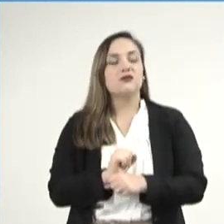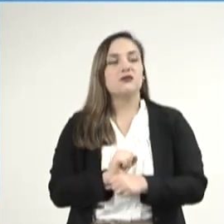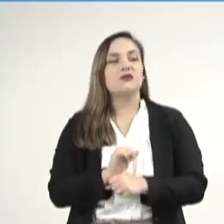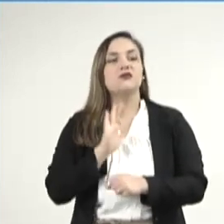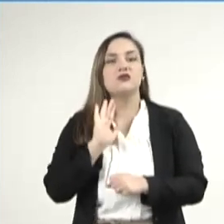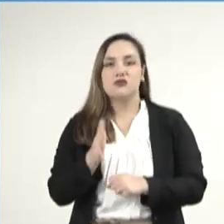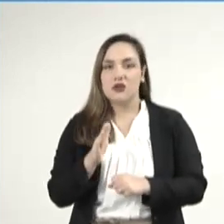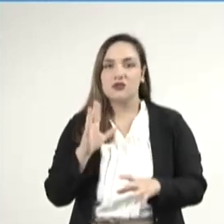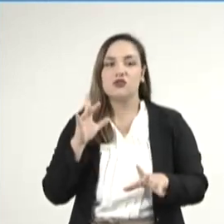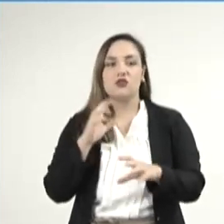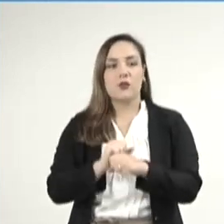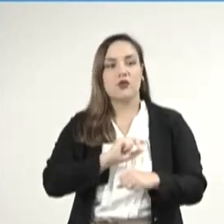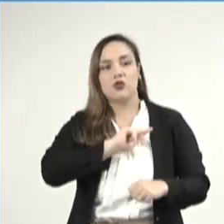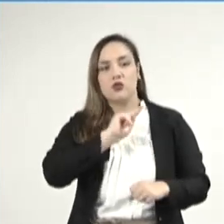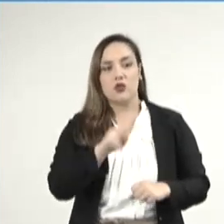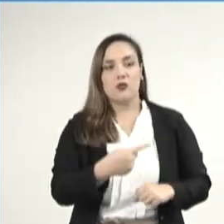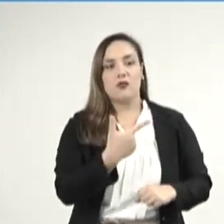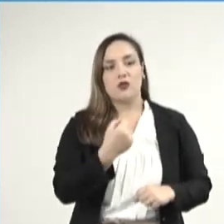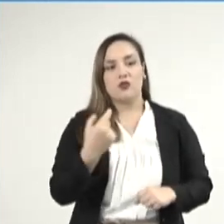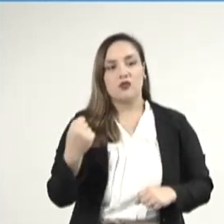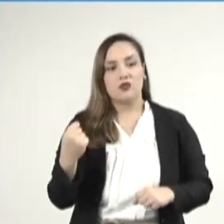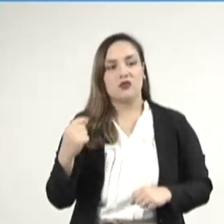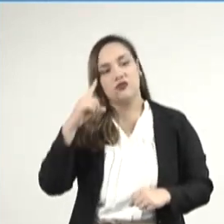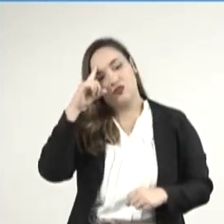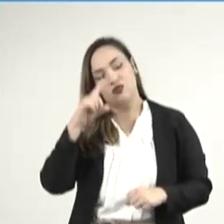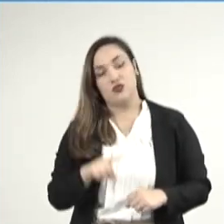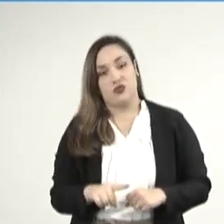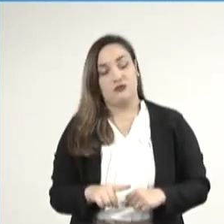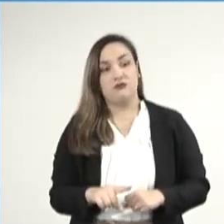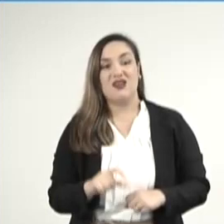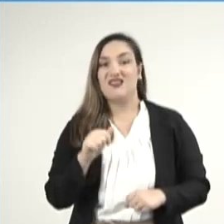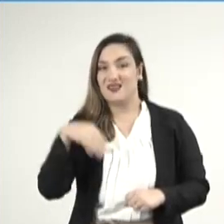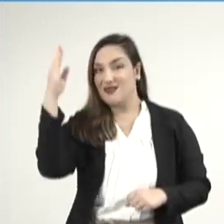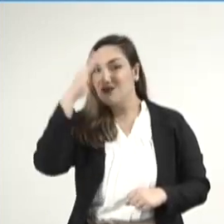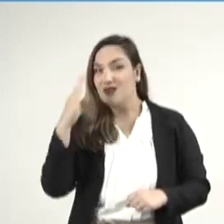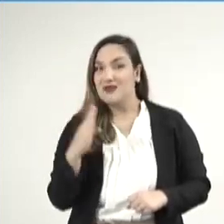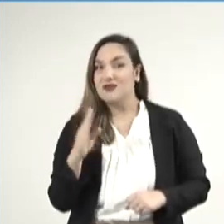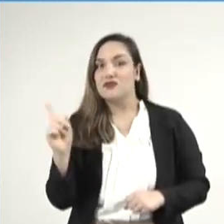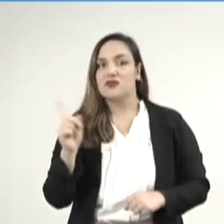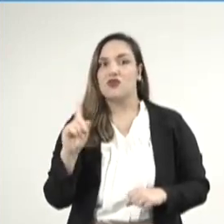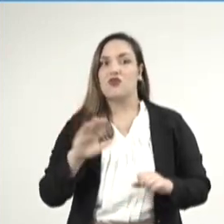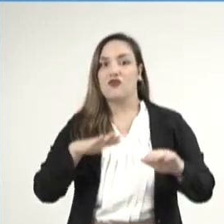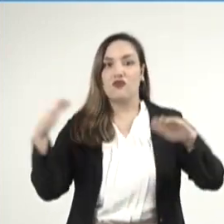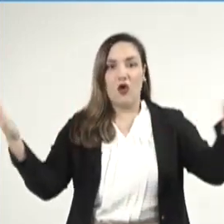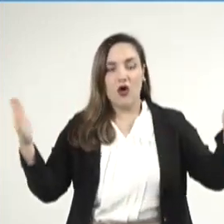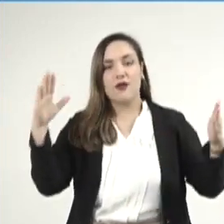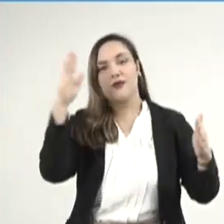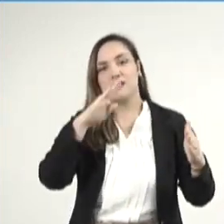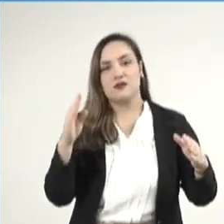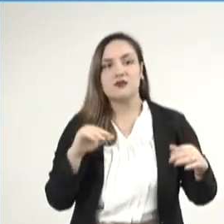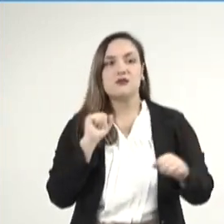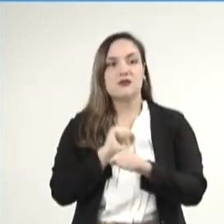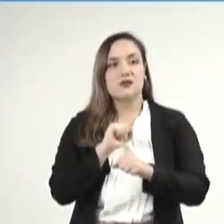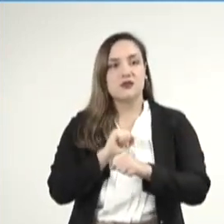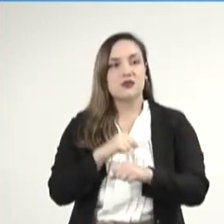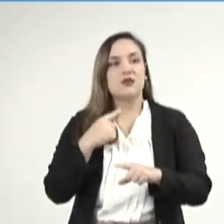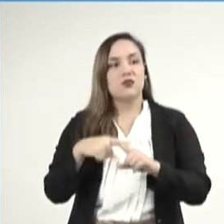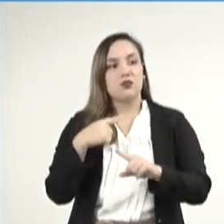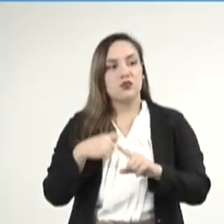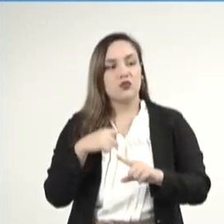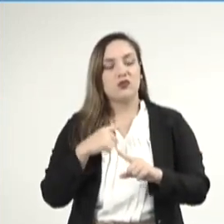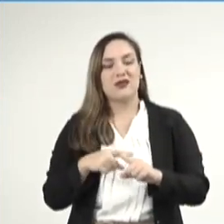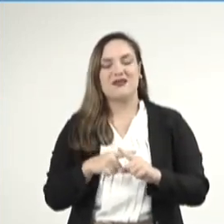2.200 dias, não só aqui no Brasil, mas fora do Brasil, porque a